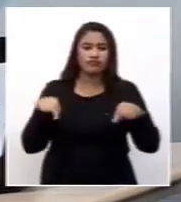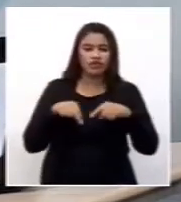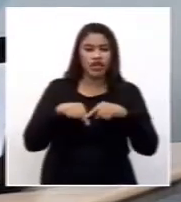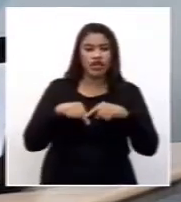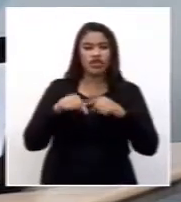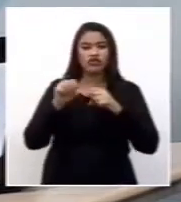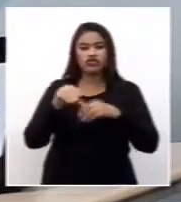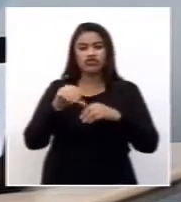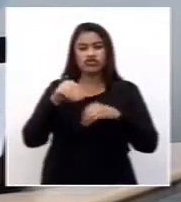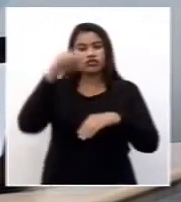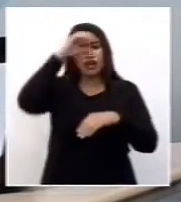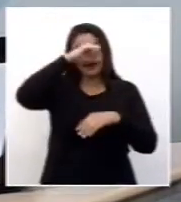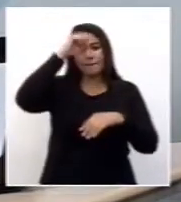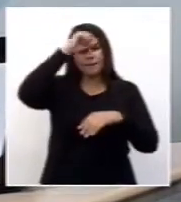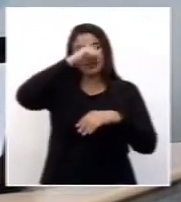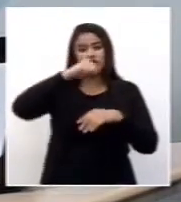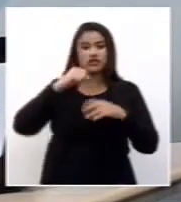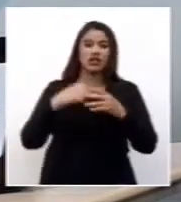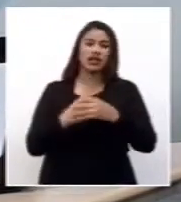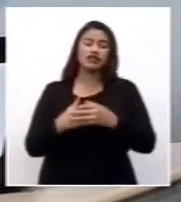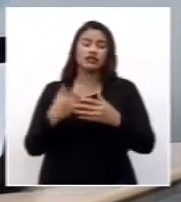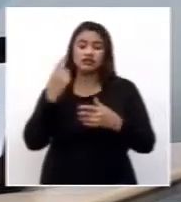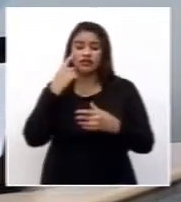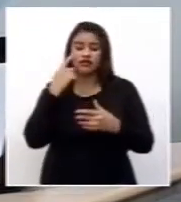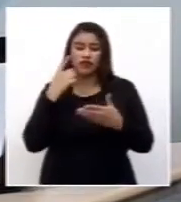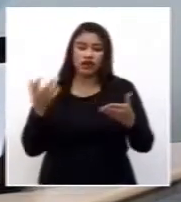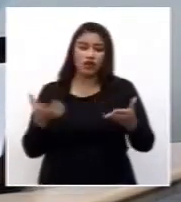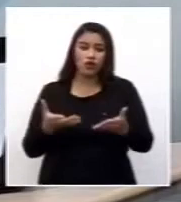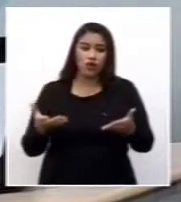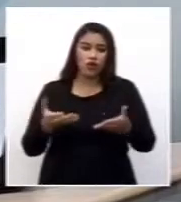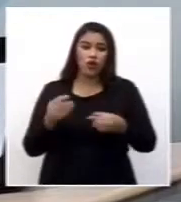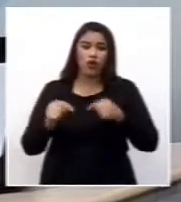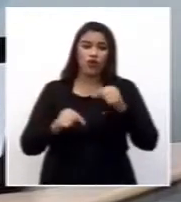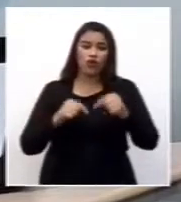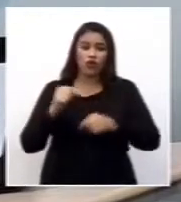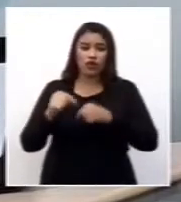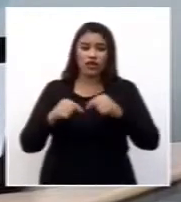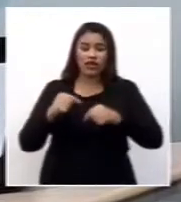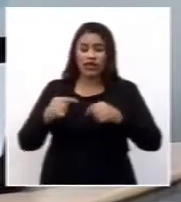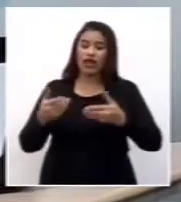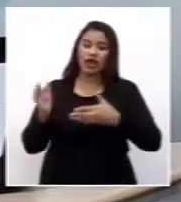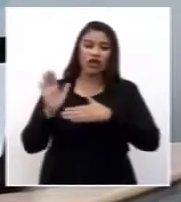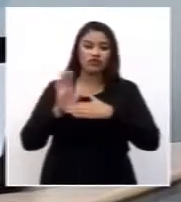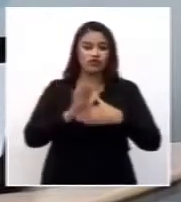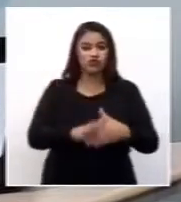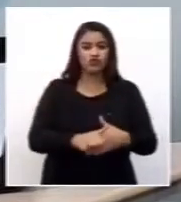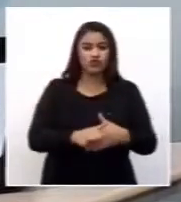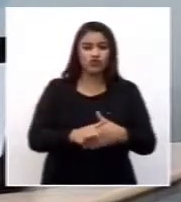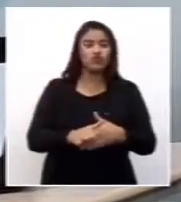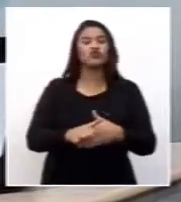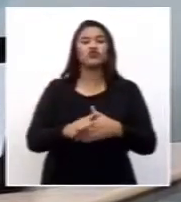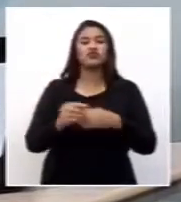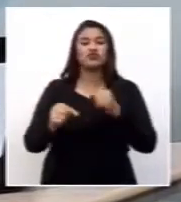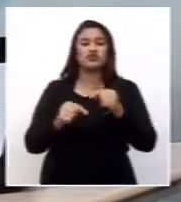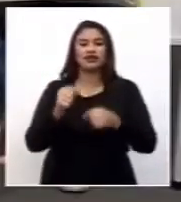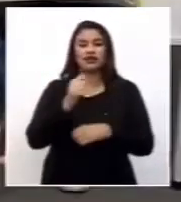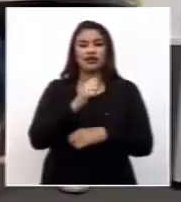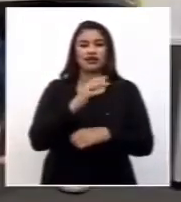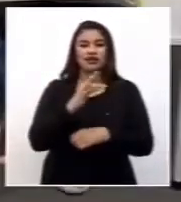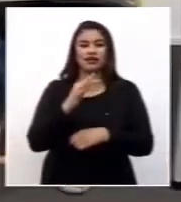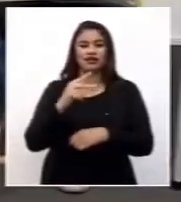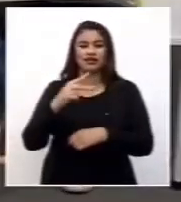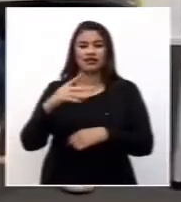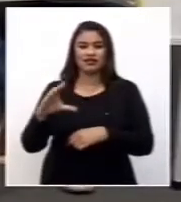aprendizagem virtual. Então, isso daqui, você vê que está trazendo informações, elementos que contribuem para os próximos ATPCs. Eu queria chamar a